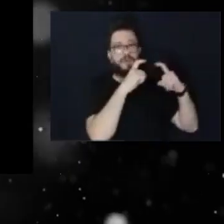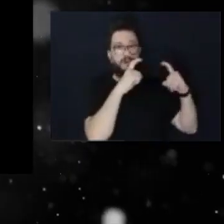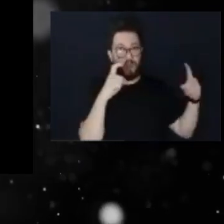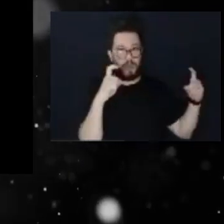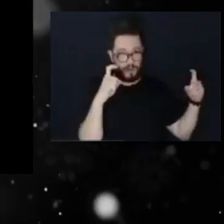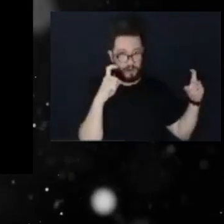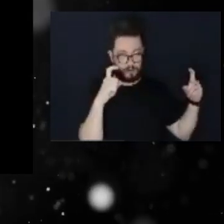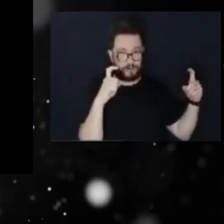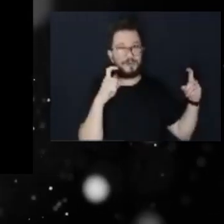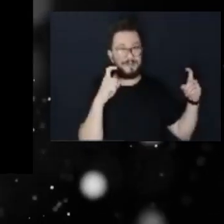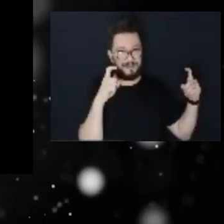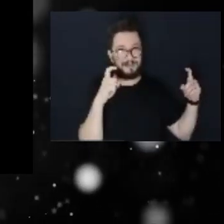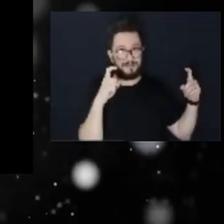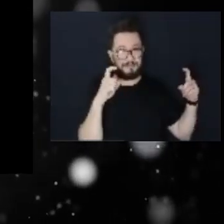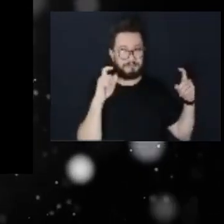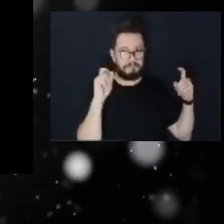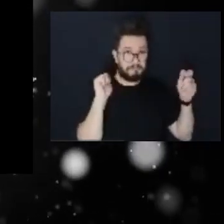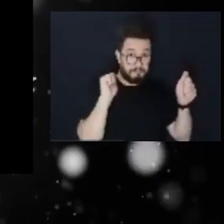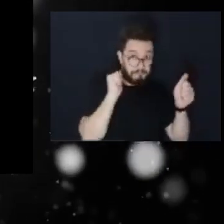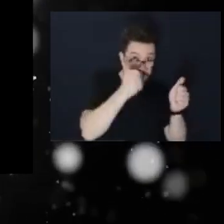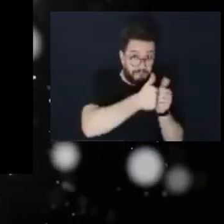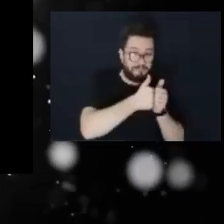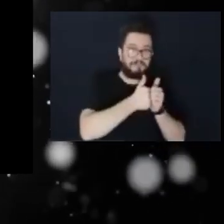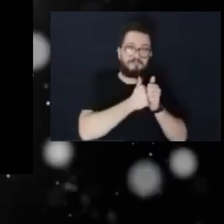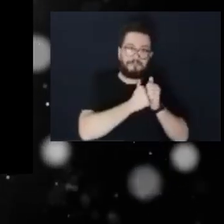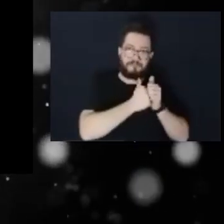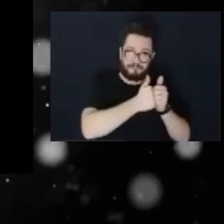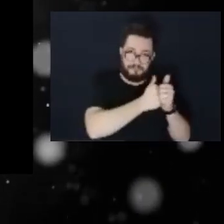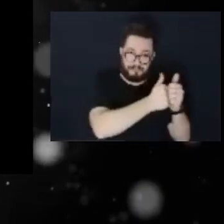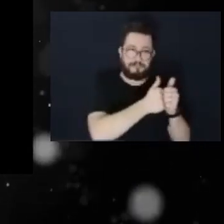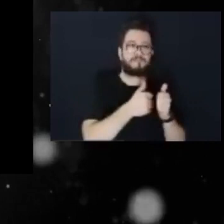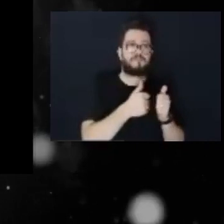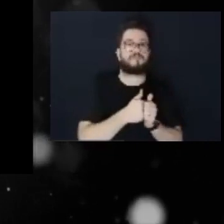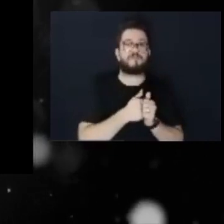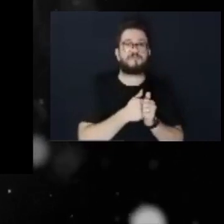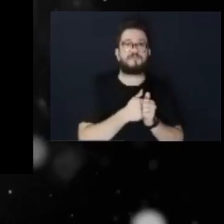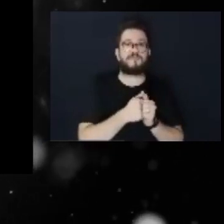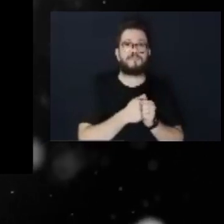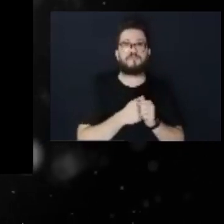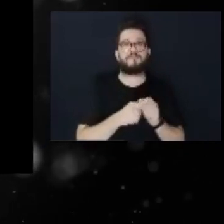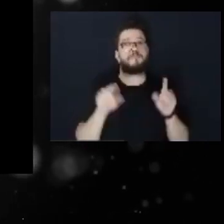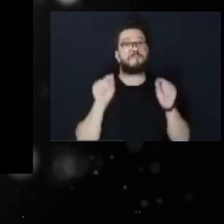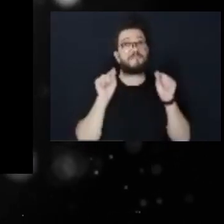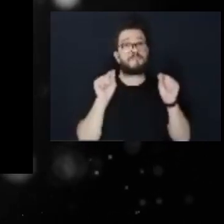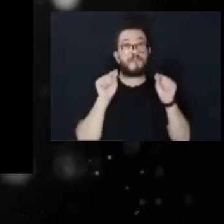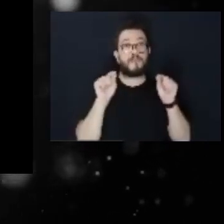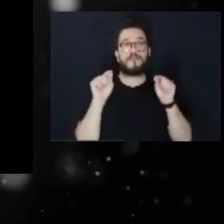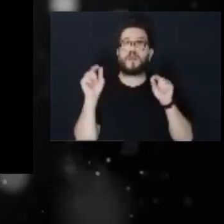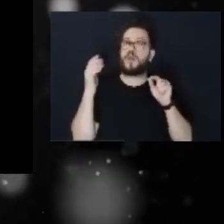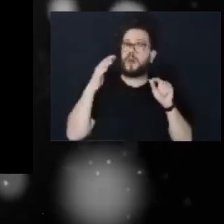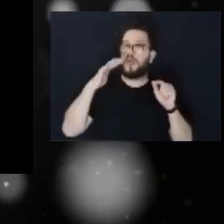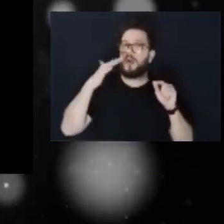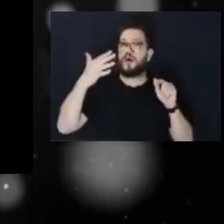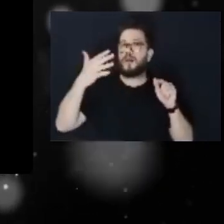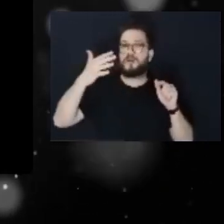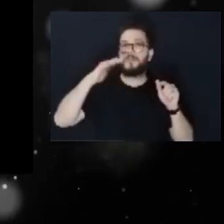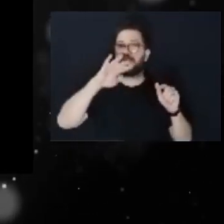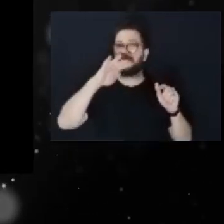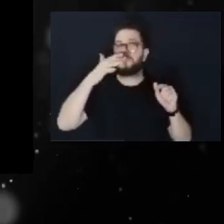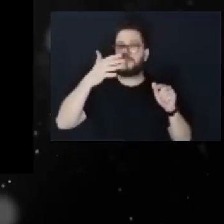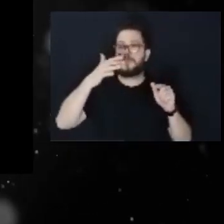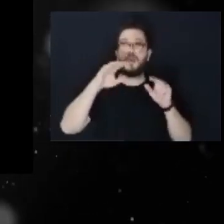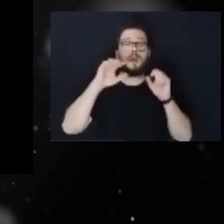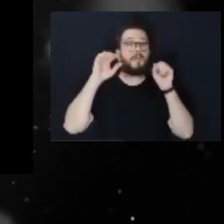baseadas em ciência, né? Então, a média de mortes estava projetada para ocorrer em março e abril, em torno de 90